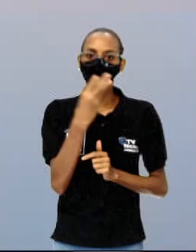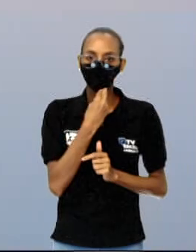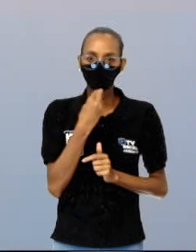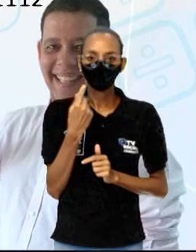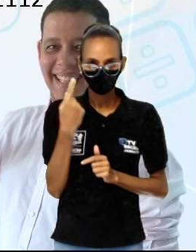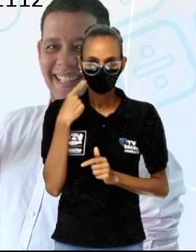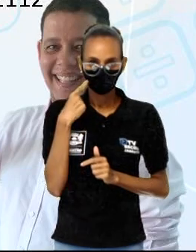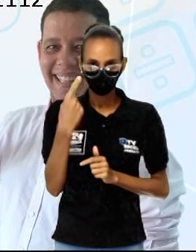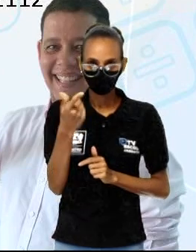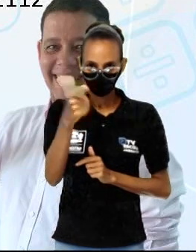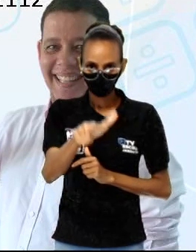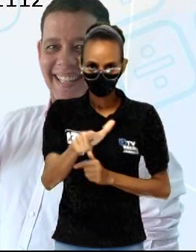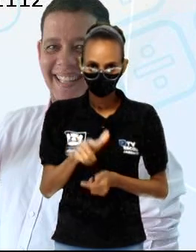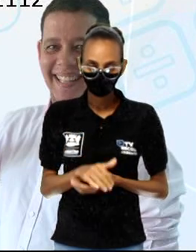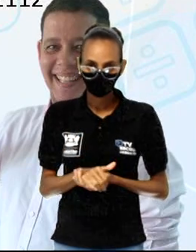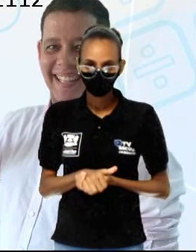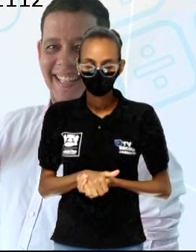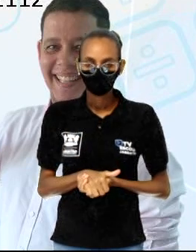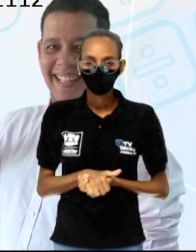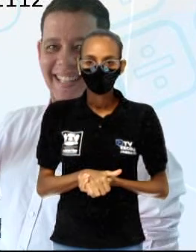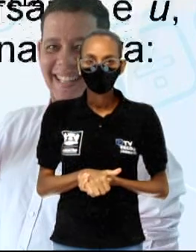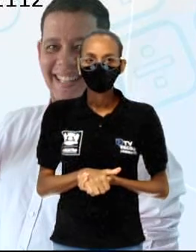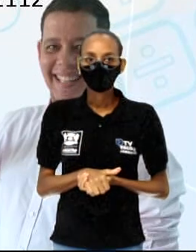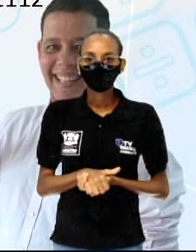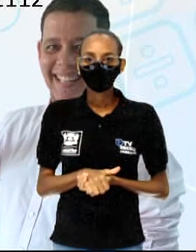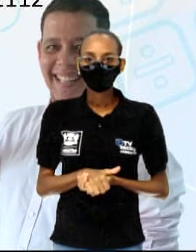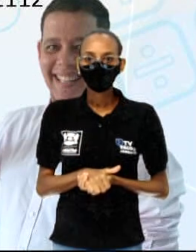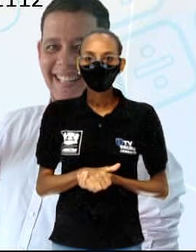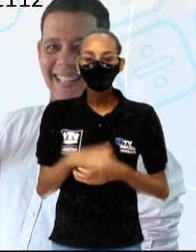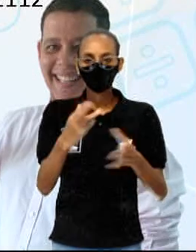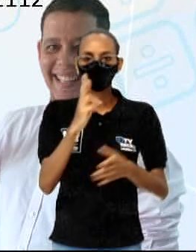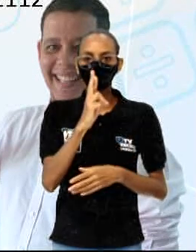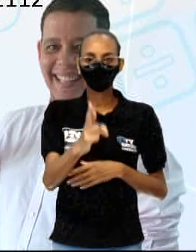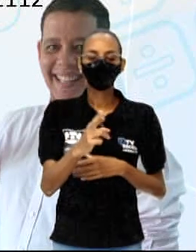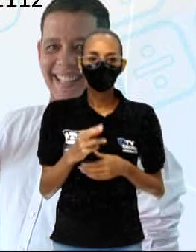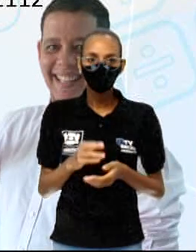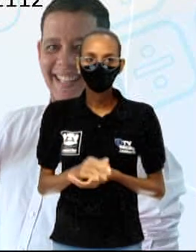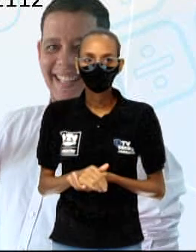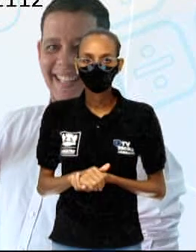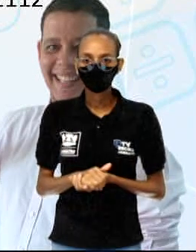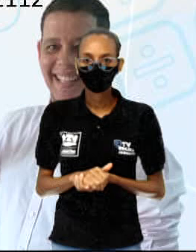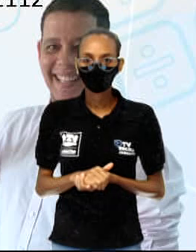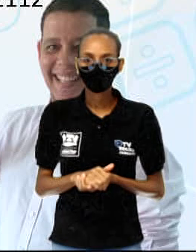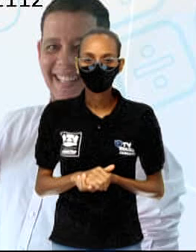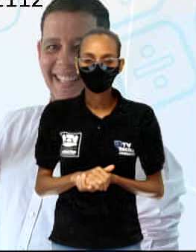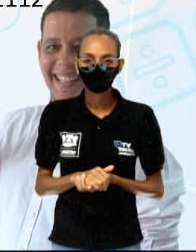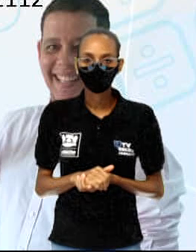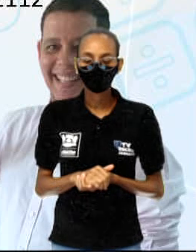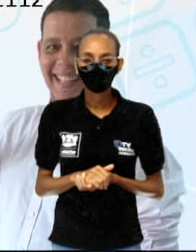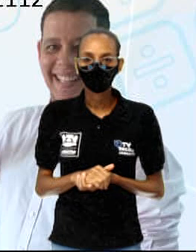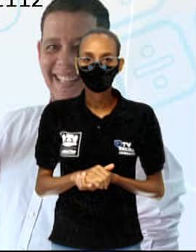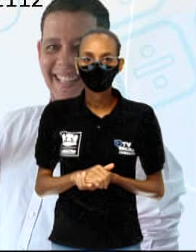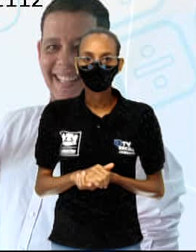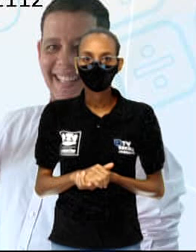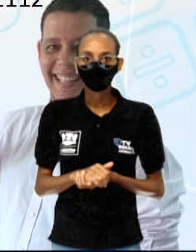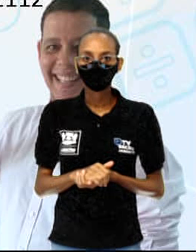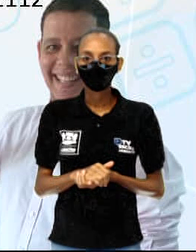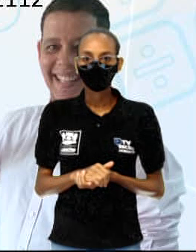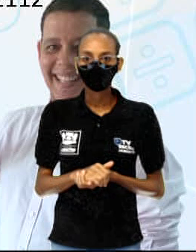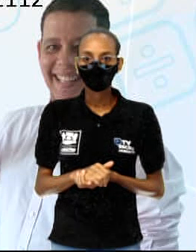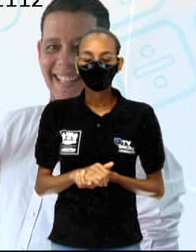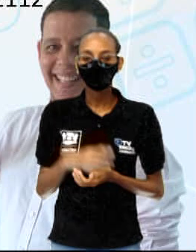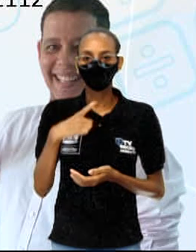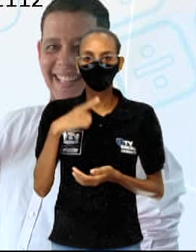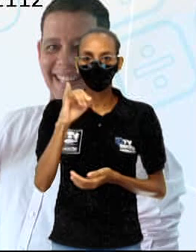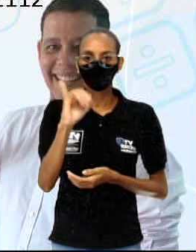então? Vamos lá. Então, solução. Se a gente observar, o que é que a gente fez aqui? Ó? Eu destaquei